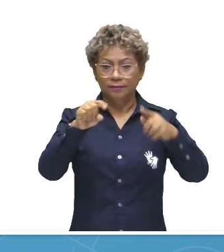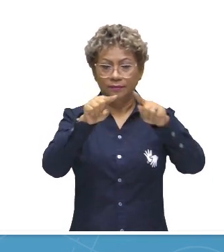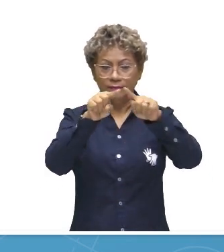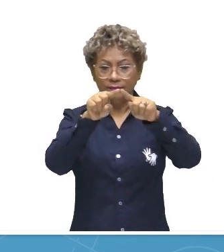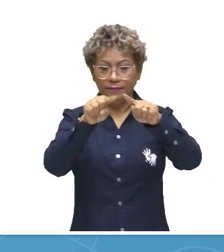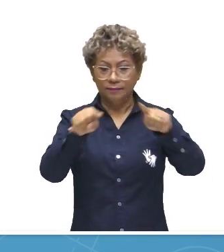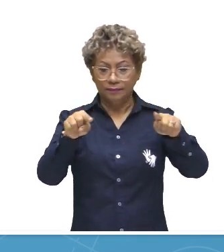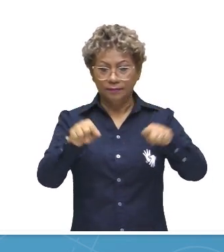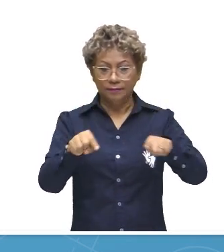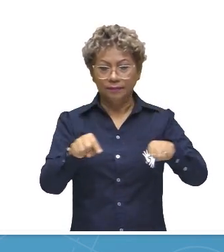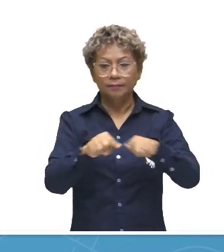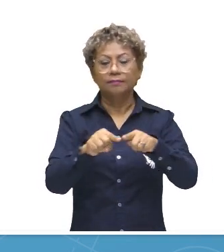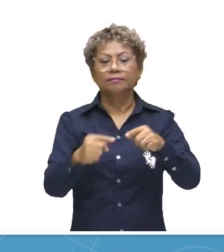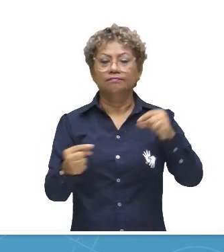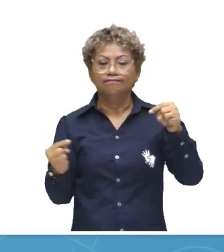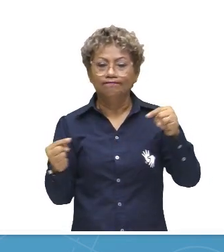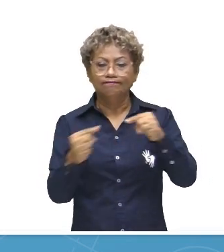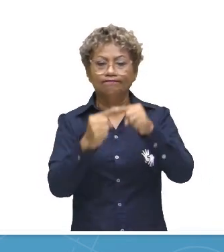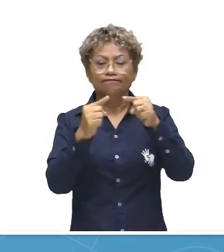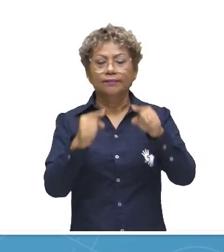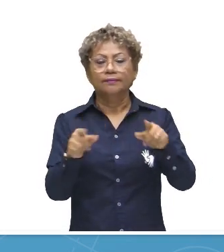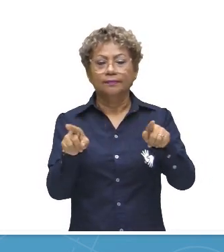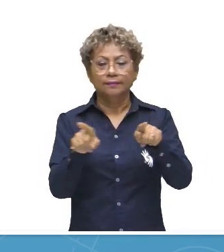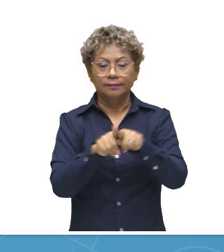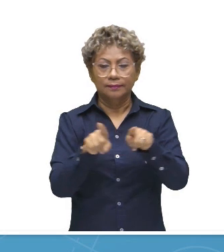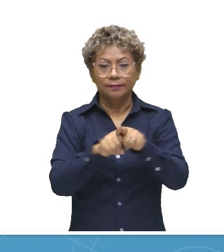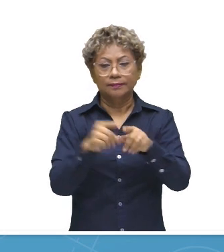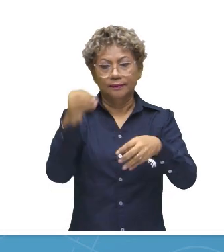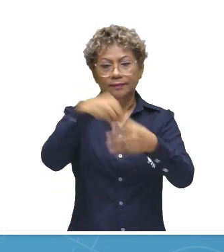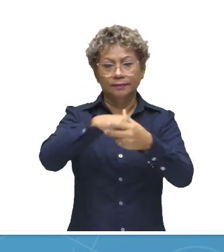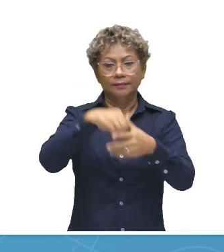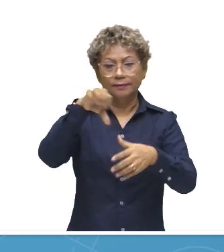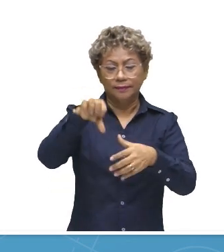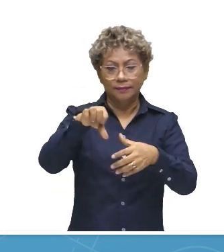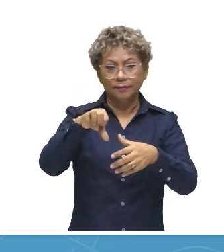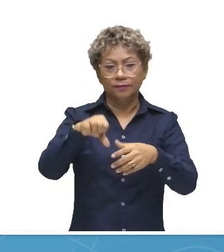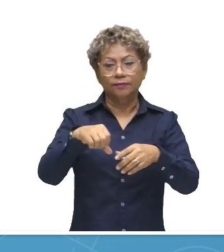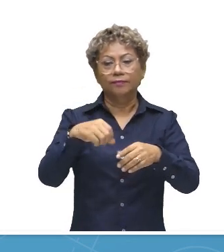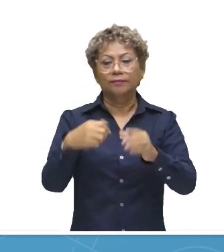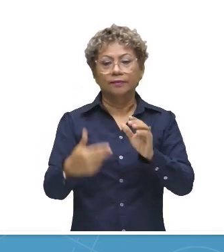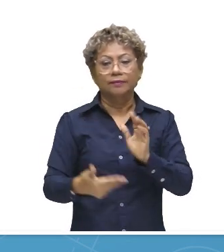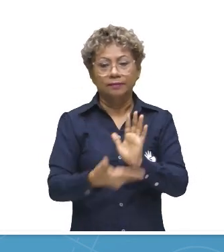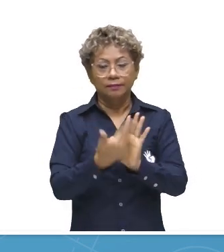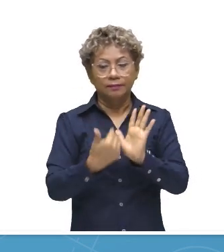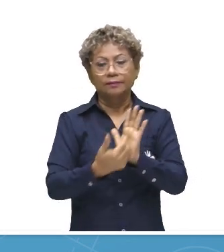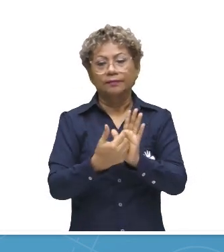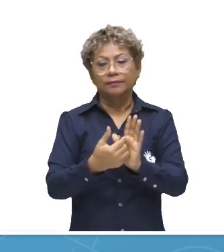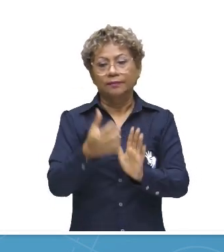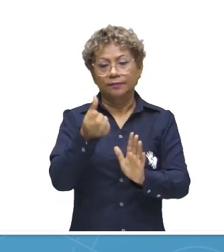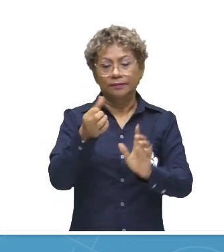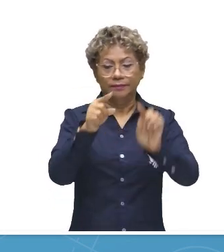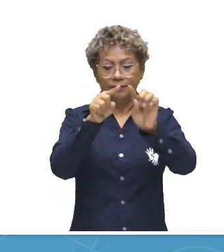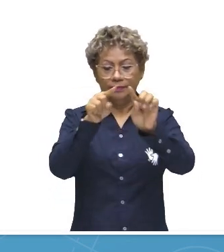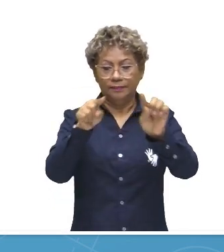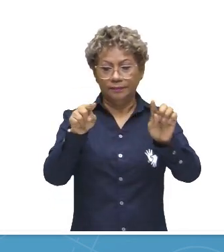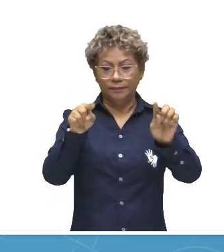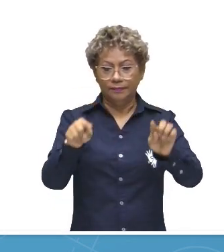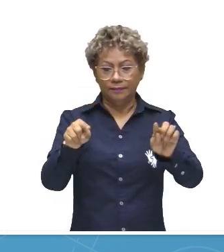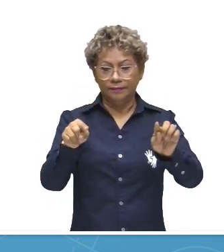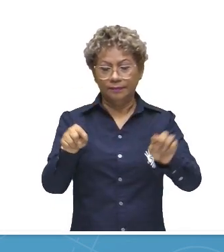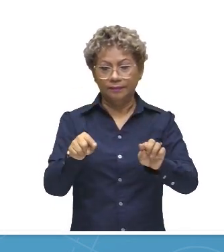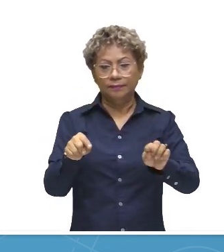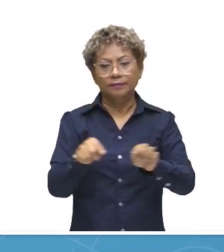ângulo interno dele medirá 120 graus. Perfeito? Muito bem. Agora que